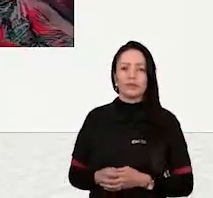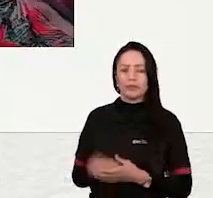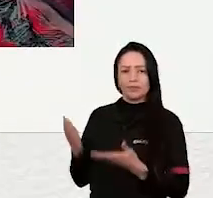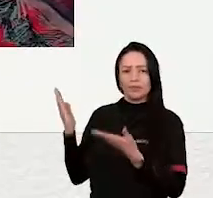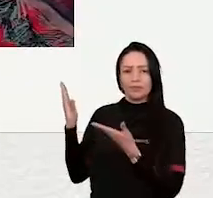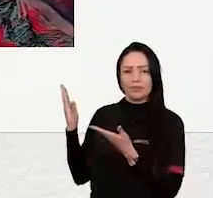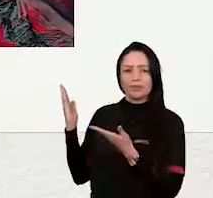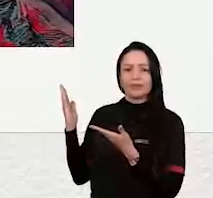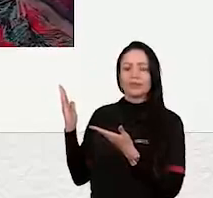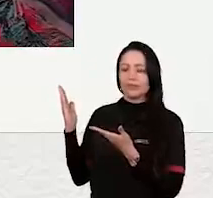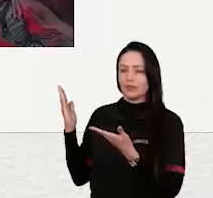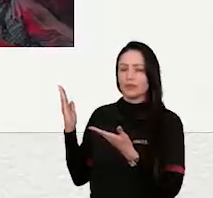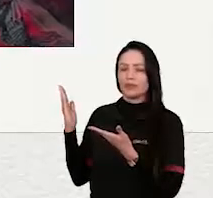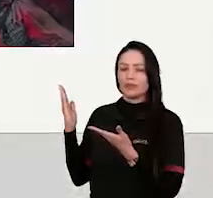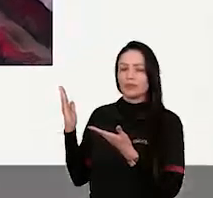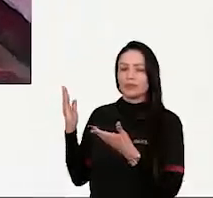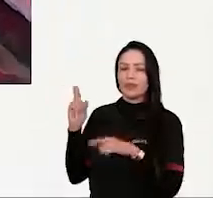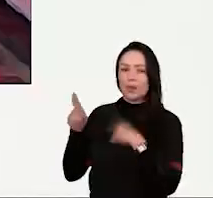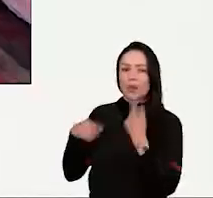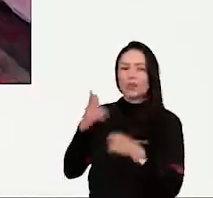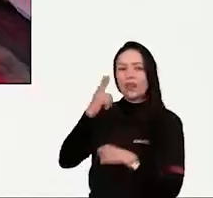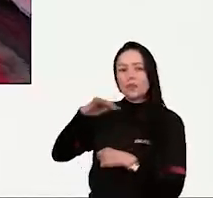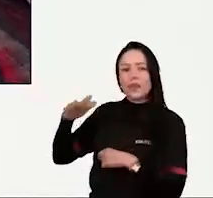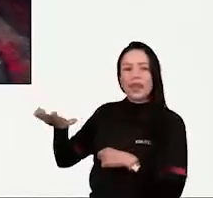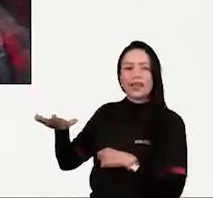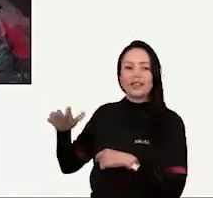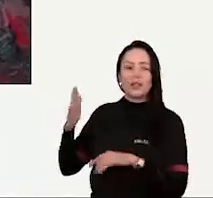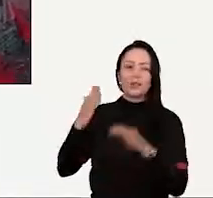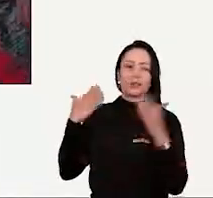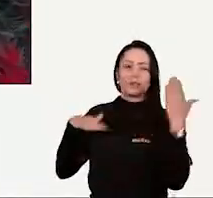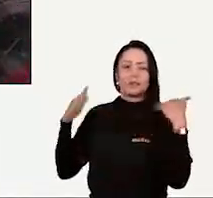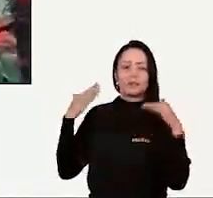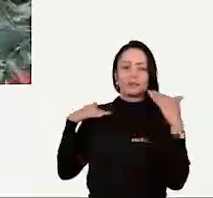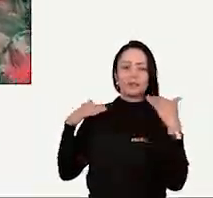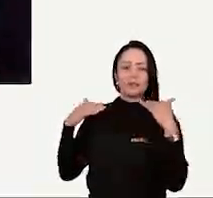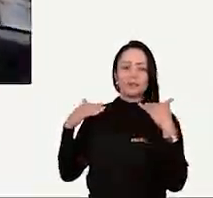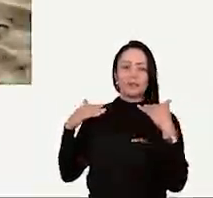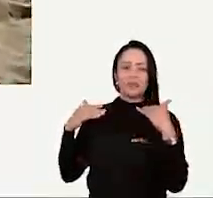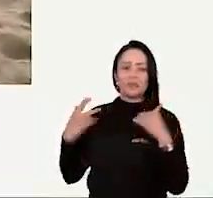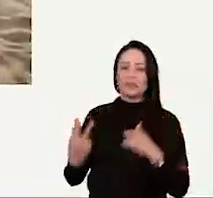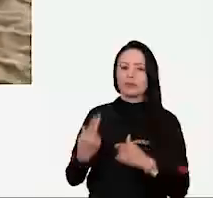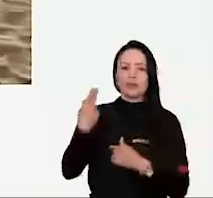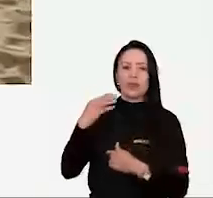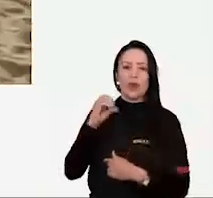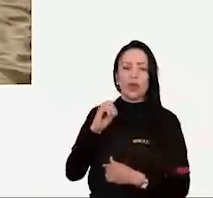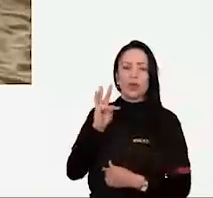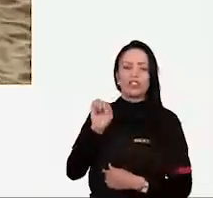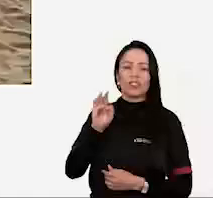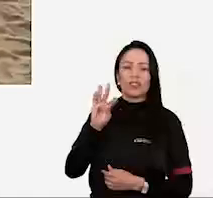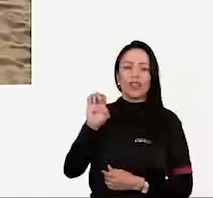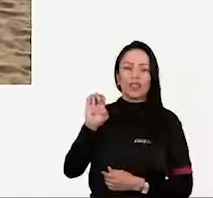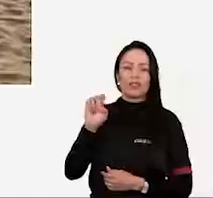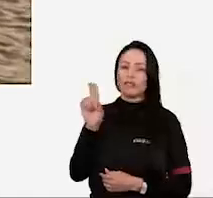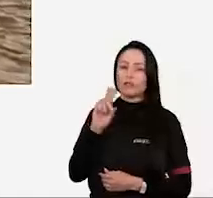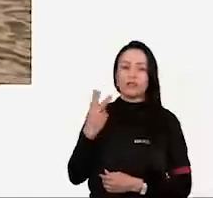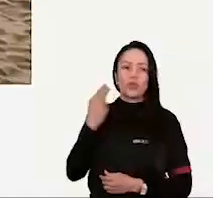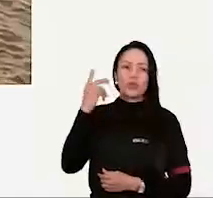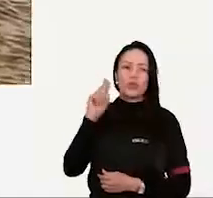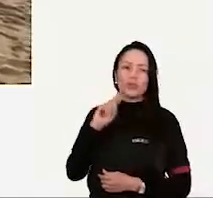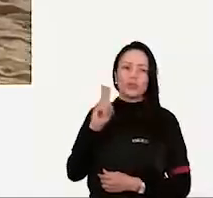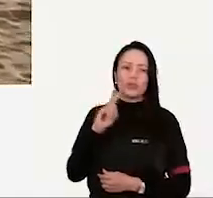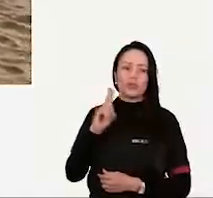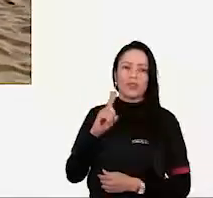ele aqui na praia, depois do tratamento, não se opera otite média. Ele está fazendo curva